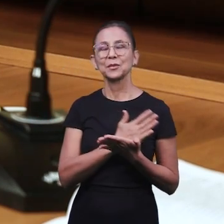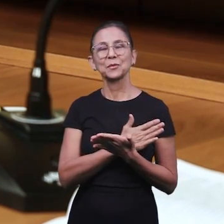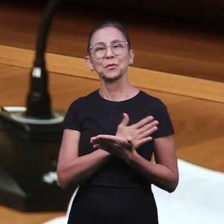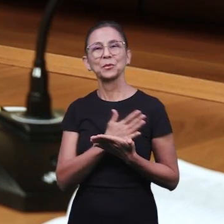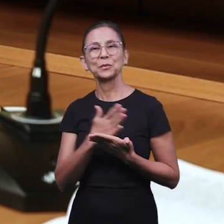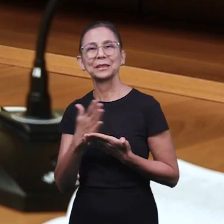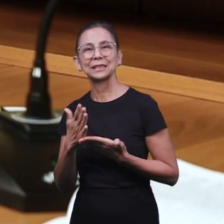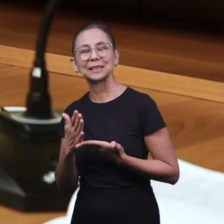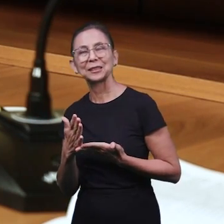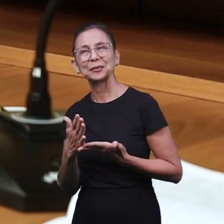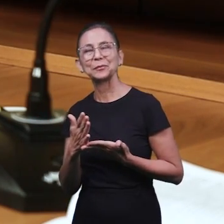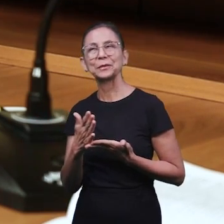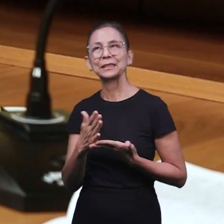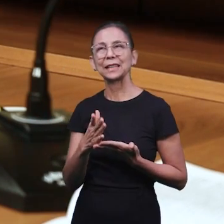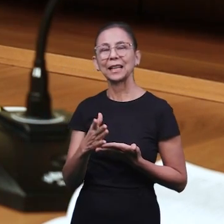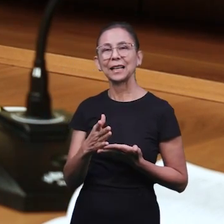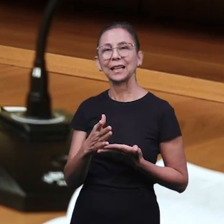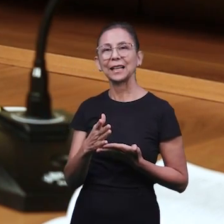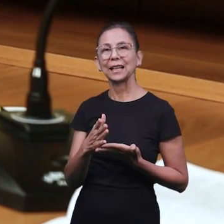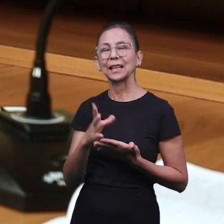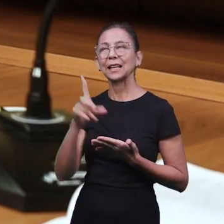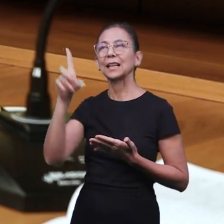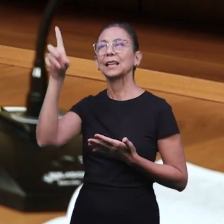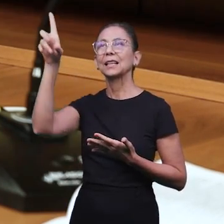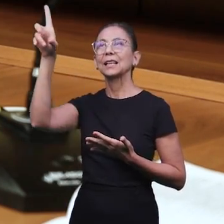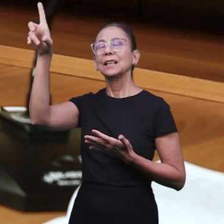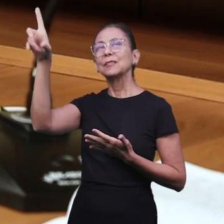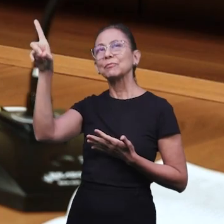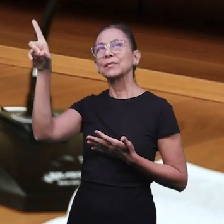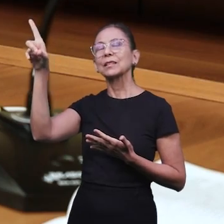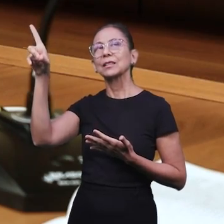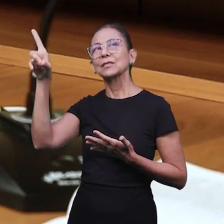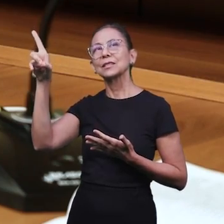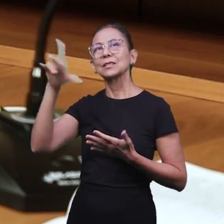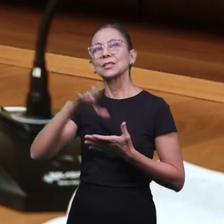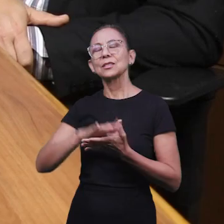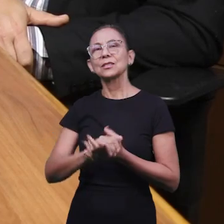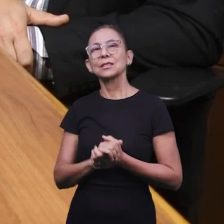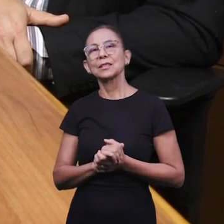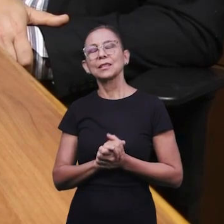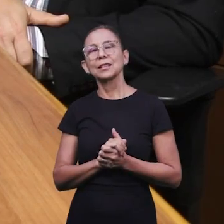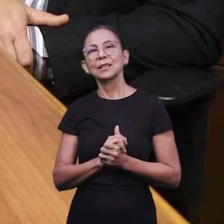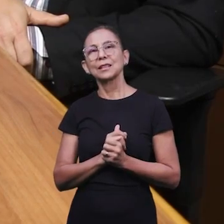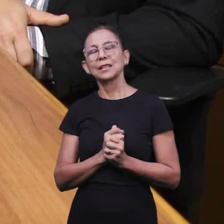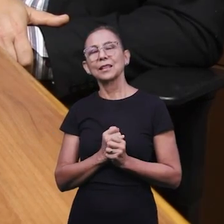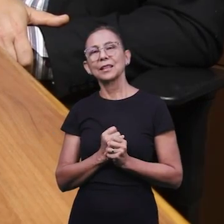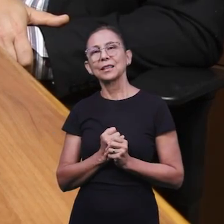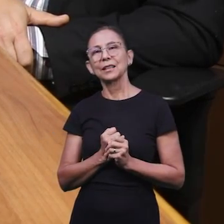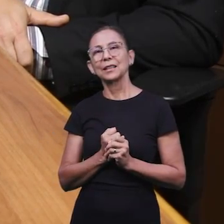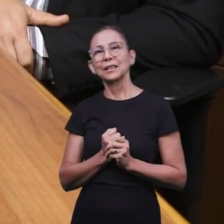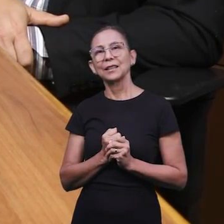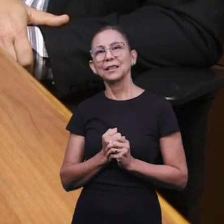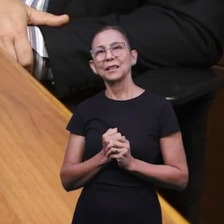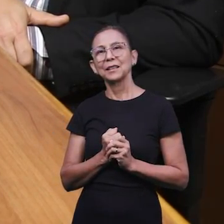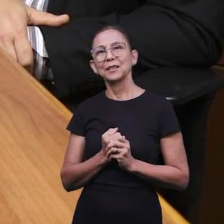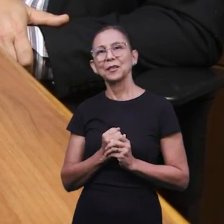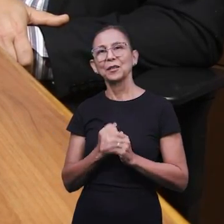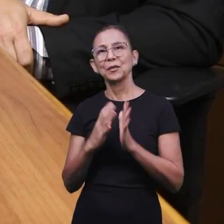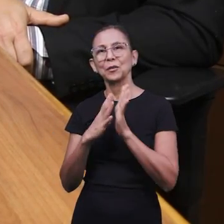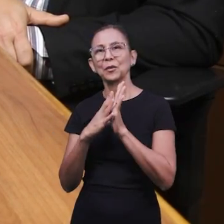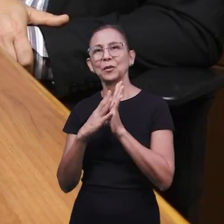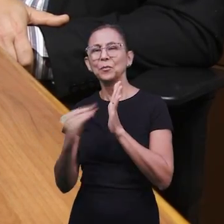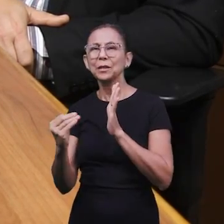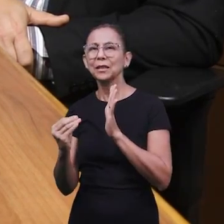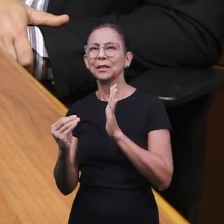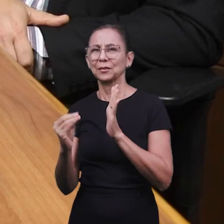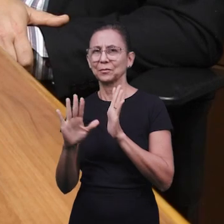Pai. Vou te dar um exemplo bem simples. Nós não gostávamos da Bíblia antes de aceitar